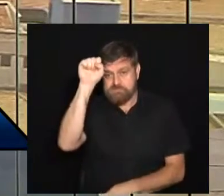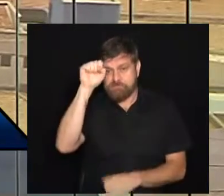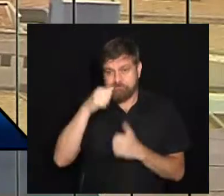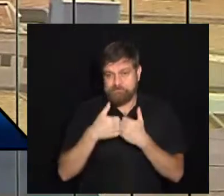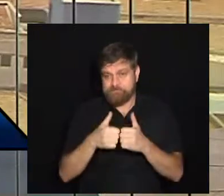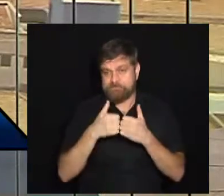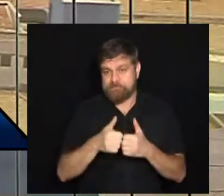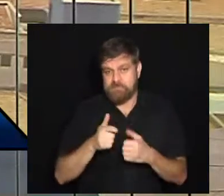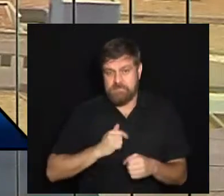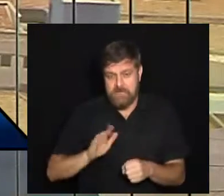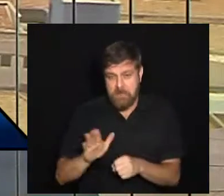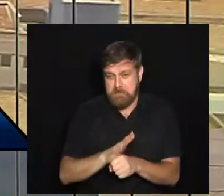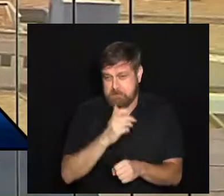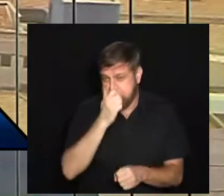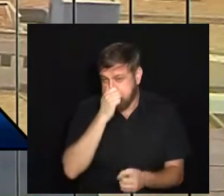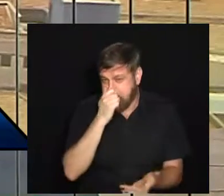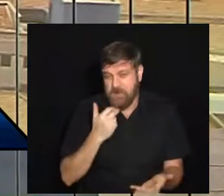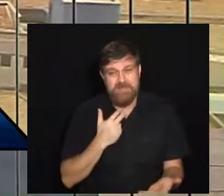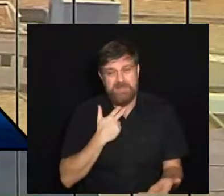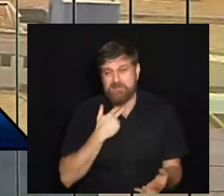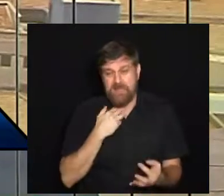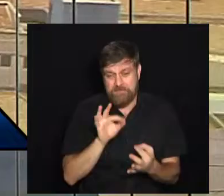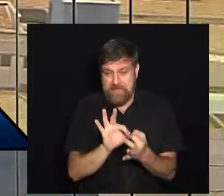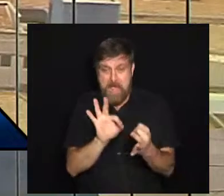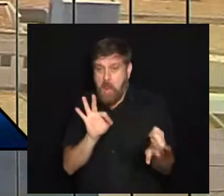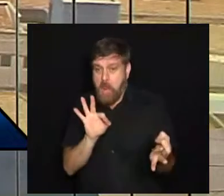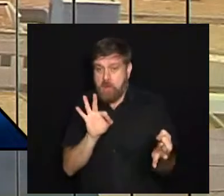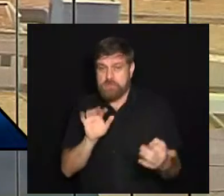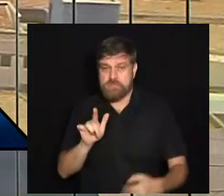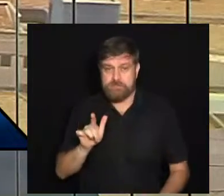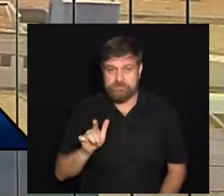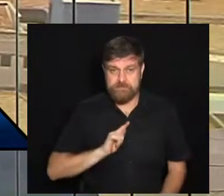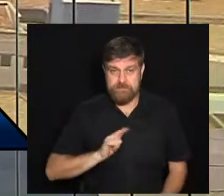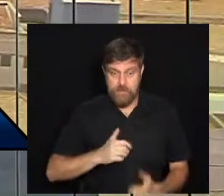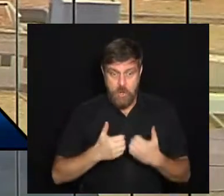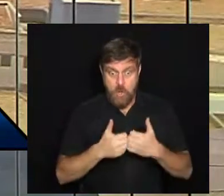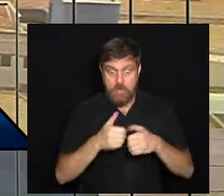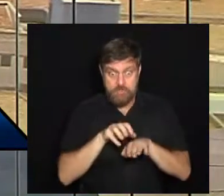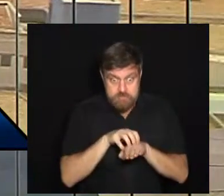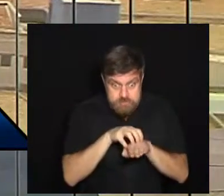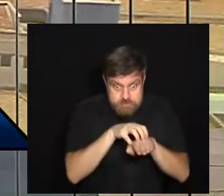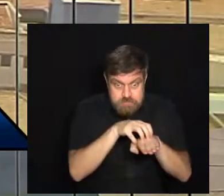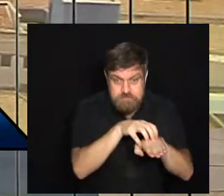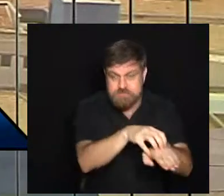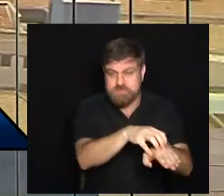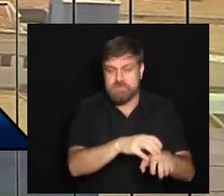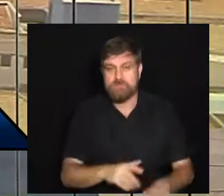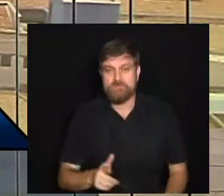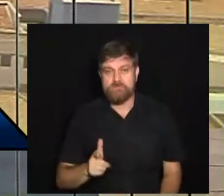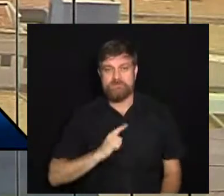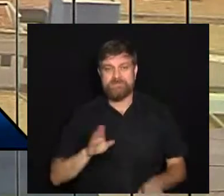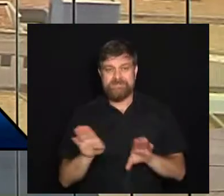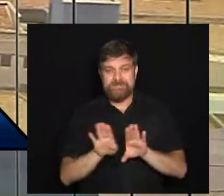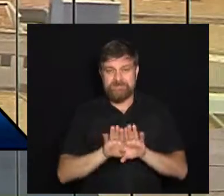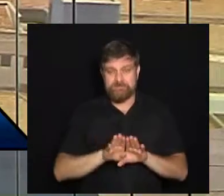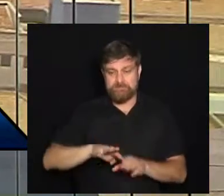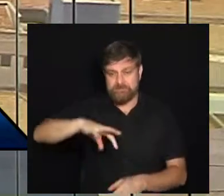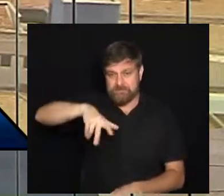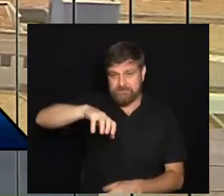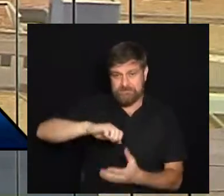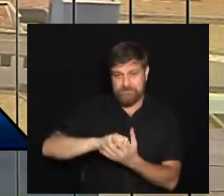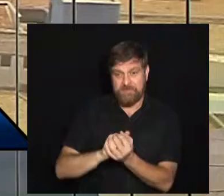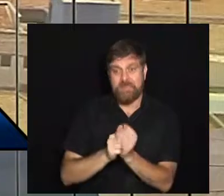que as viações não reduzam o seu os seus é contingente de ônibus circulando né mas também que faça uma higienização